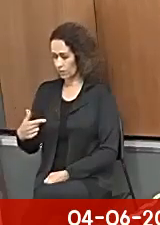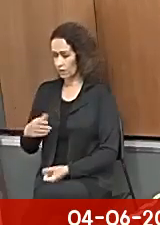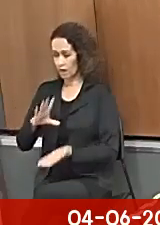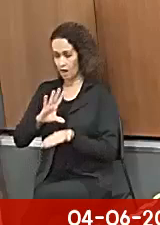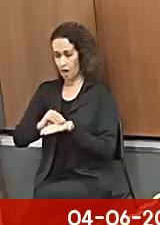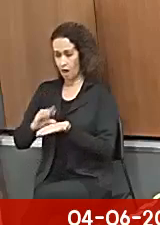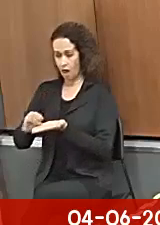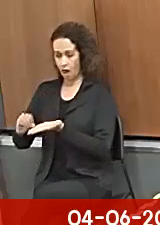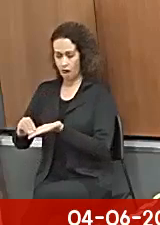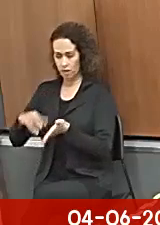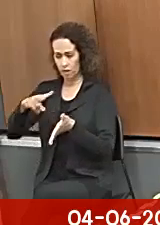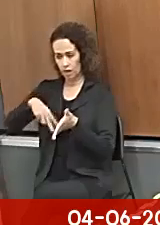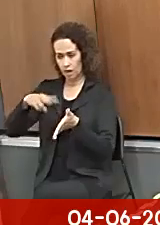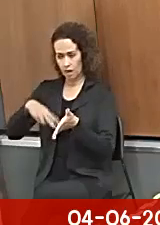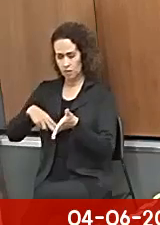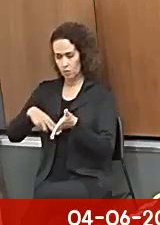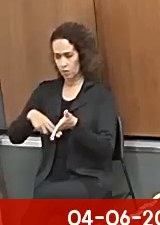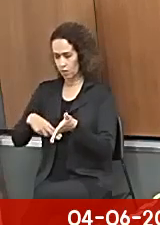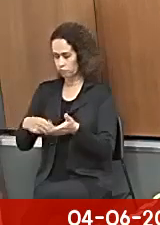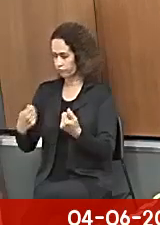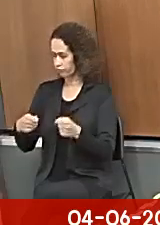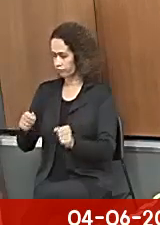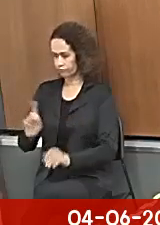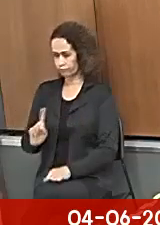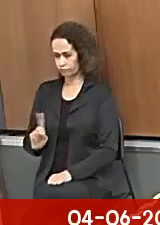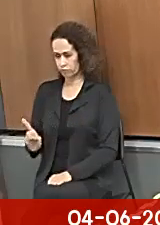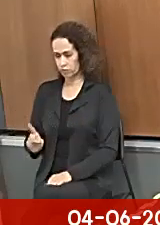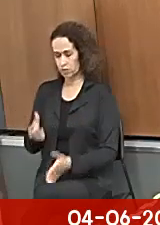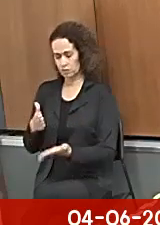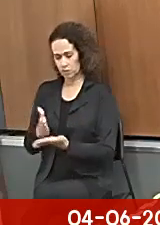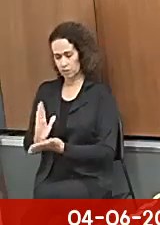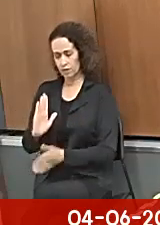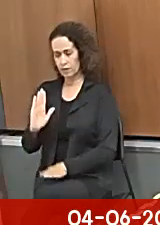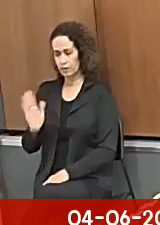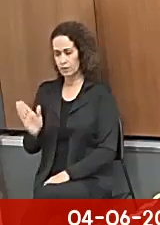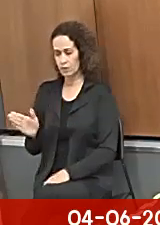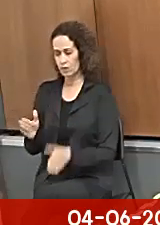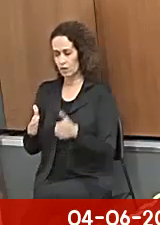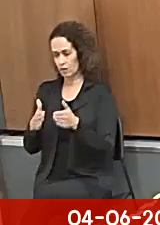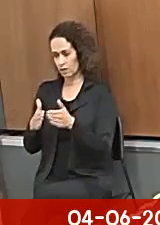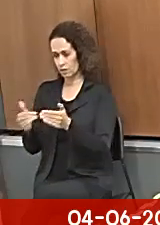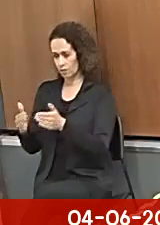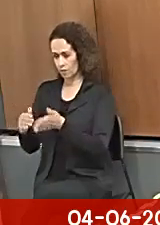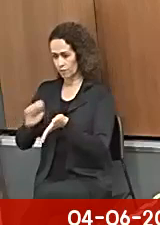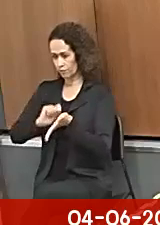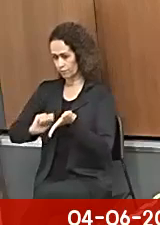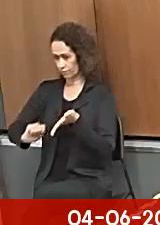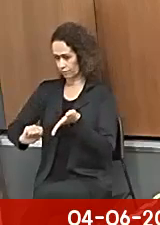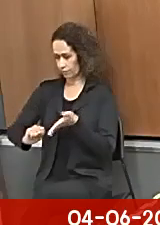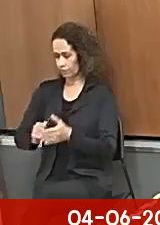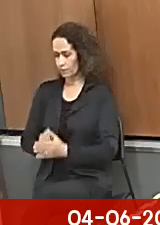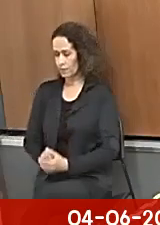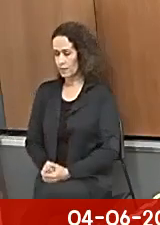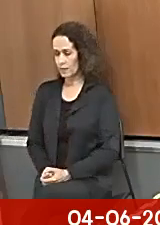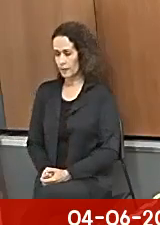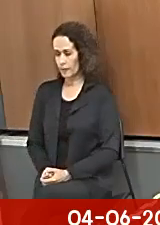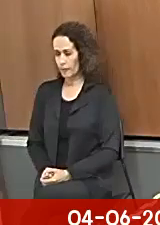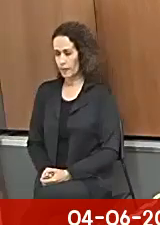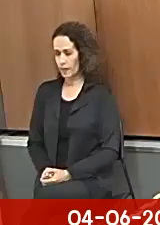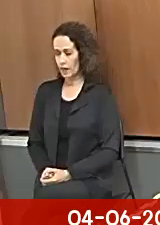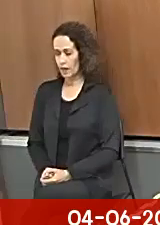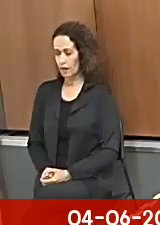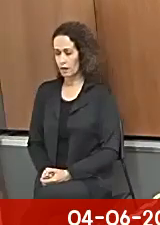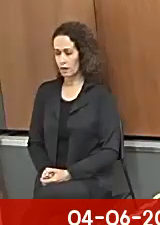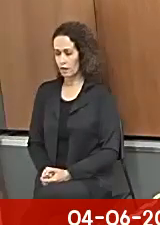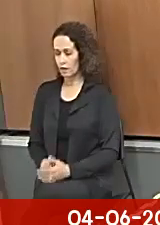reunião anterior. Considera-a aprovada e solicita a sua subscrição. Finalidade dessa